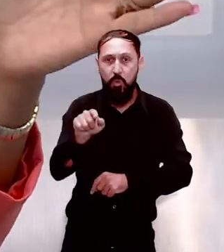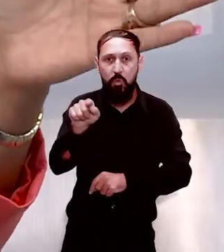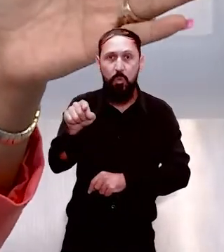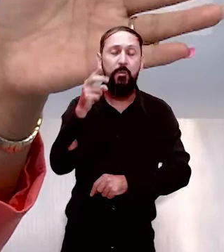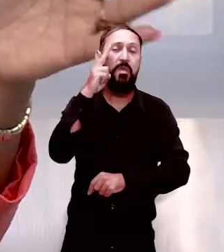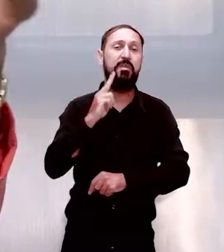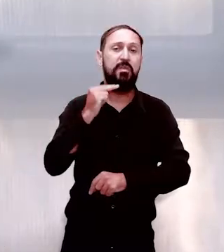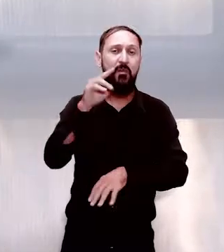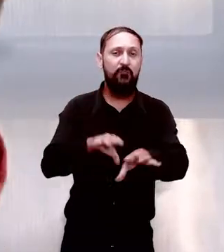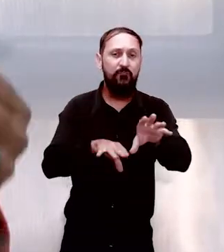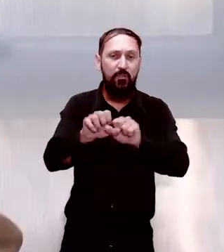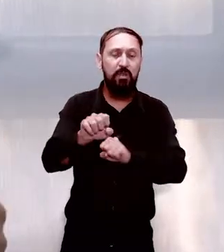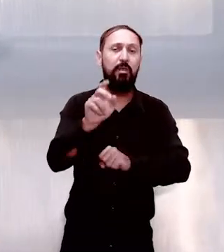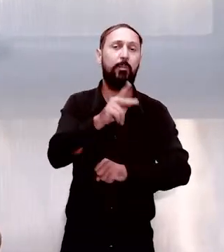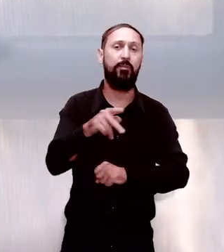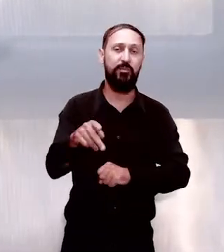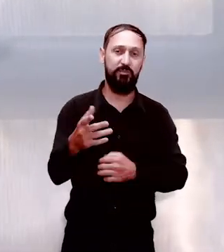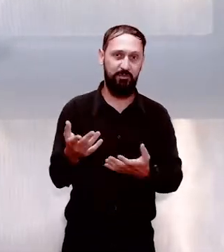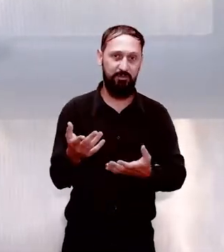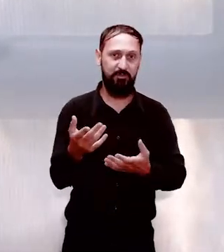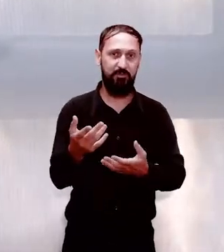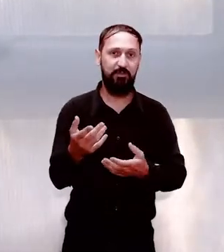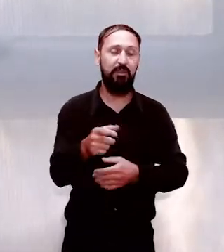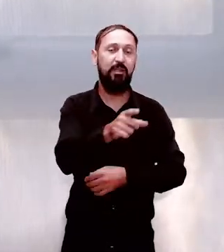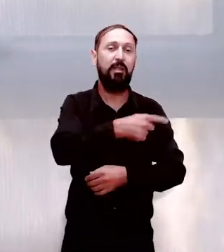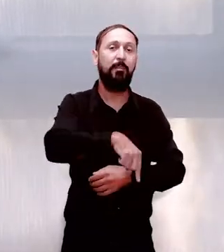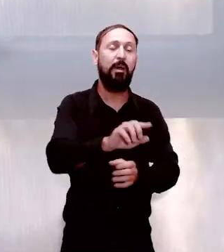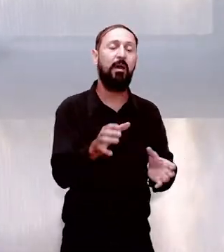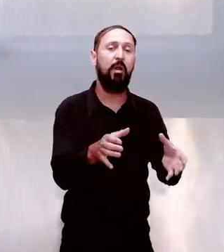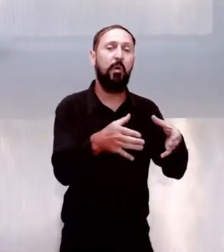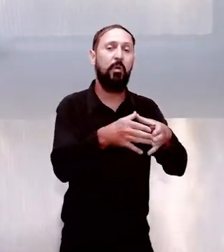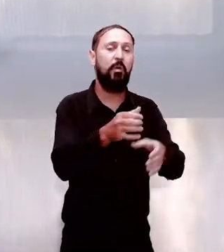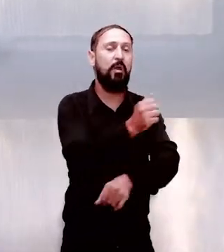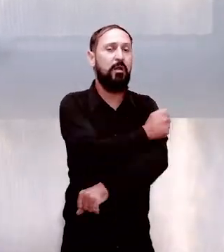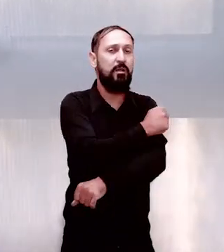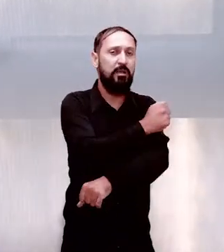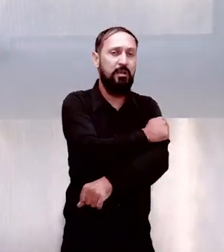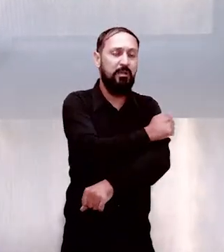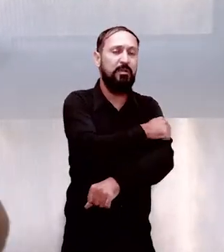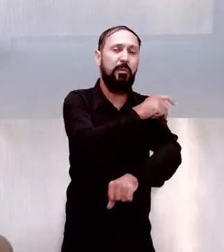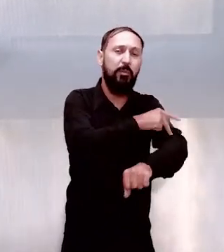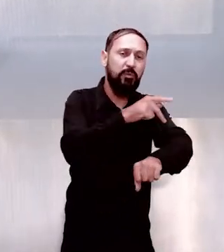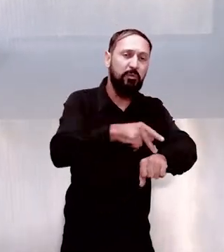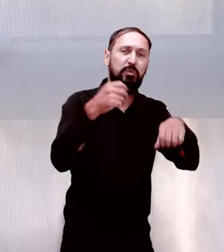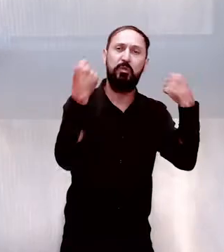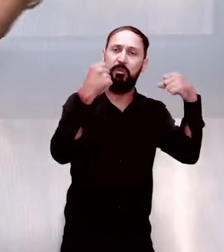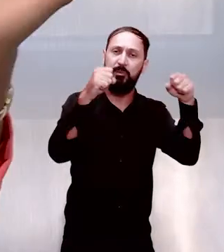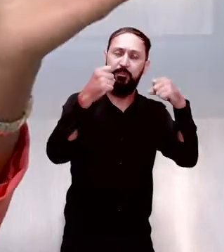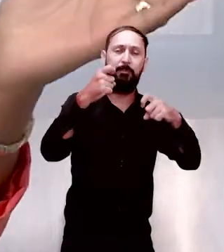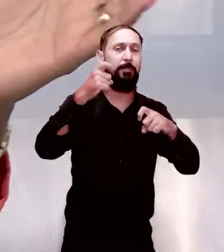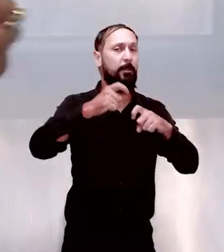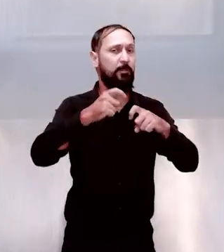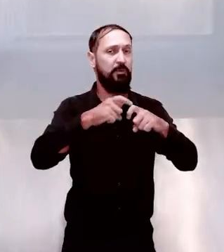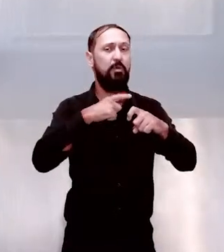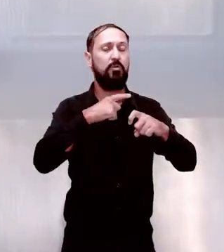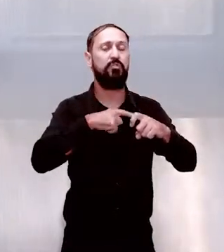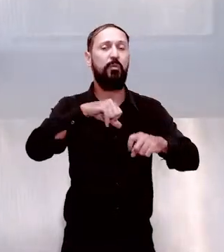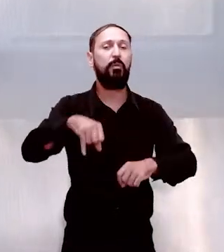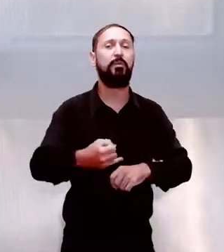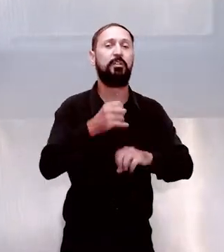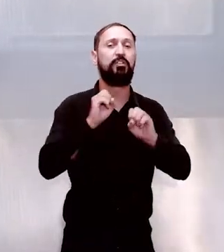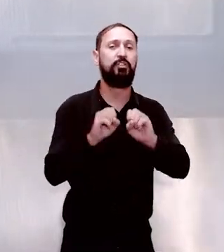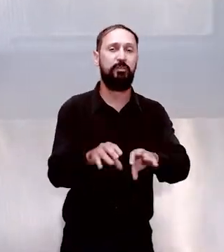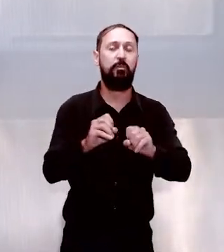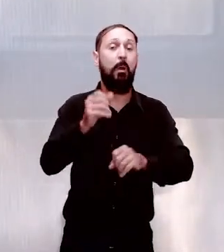com a sua formação e ser um professor, e para as acadêmicas também da pedagogia ou educação física, a própria medicina que eu tive a oportunidade de